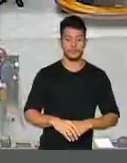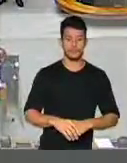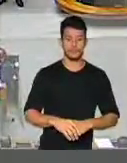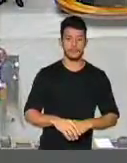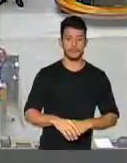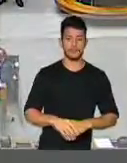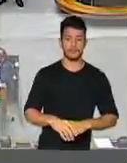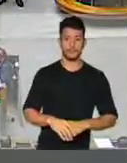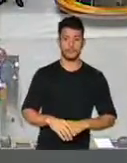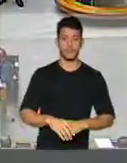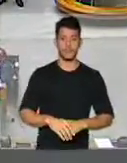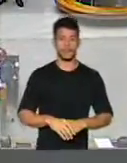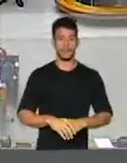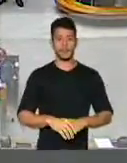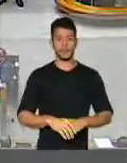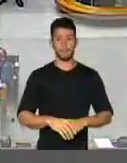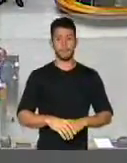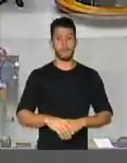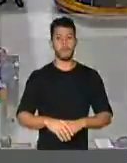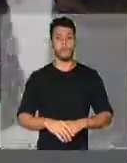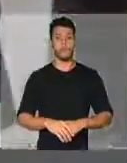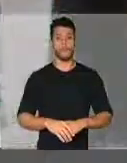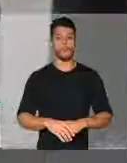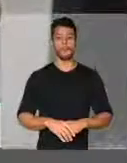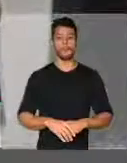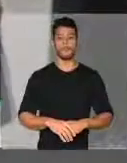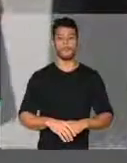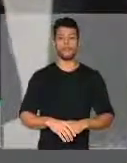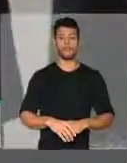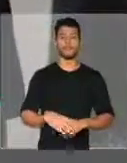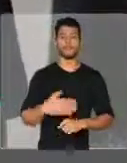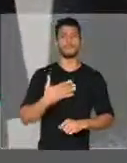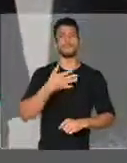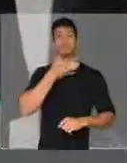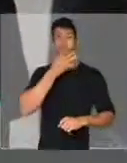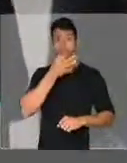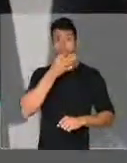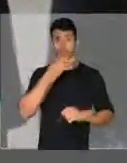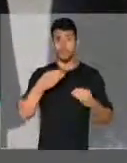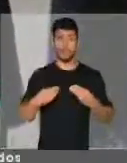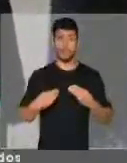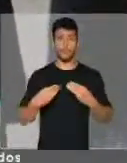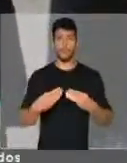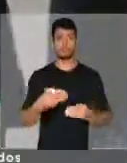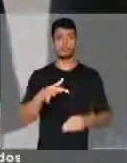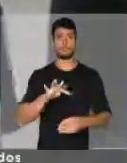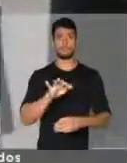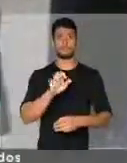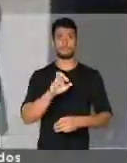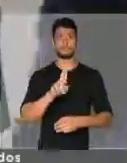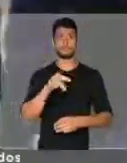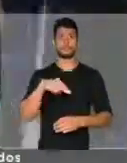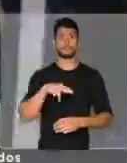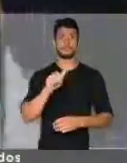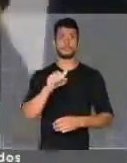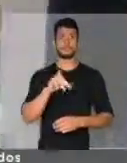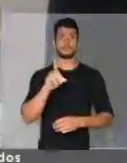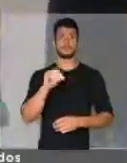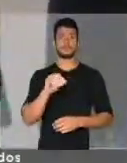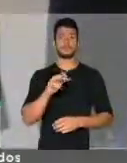De 2017, de minha autoria, onde sugeri ao ministro Fernando Filho